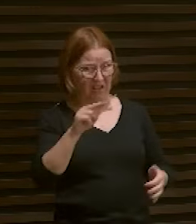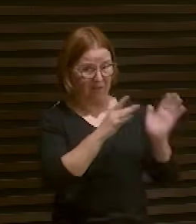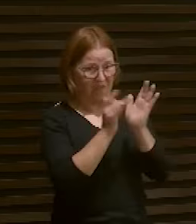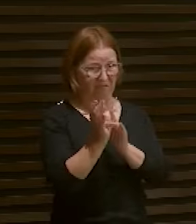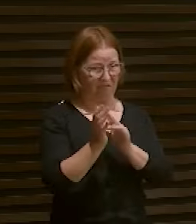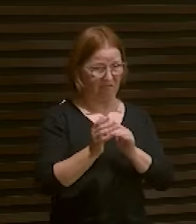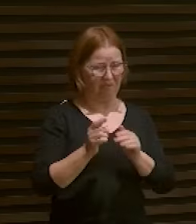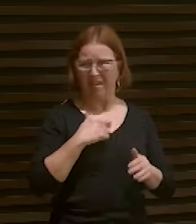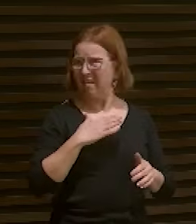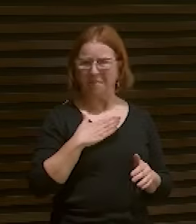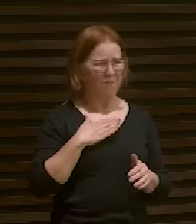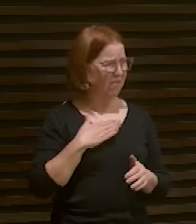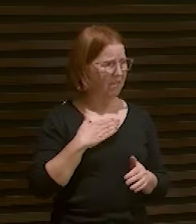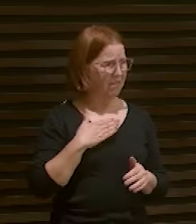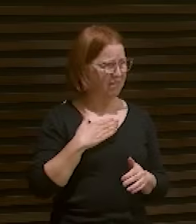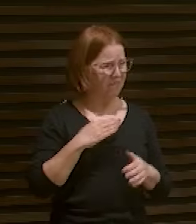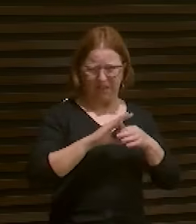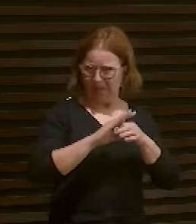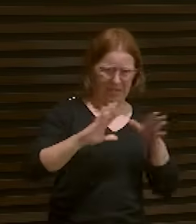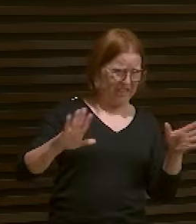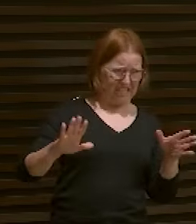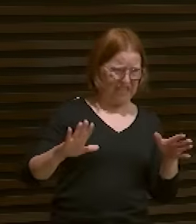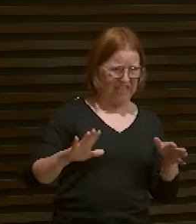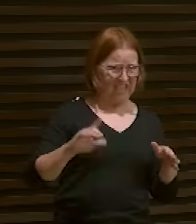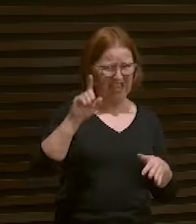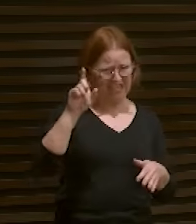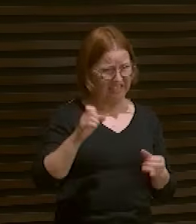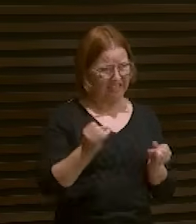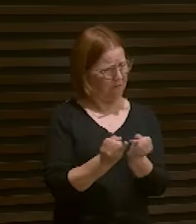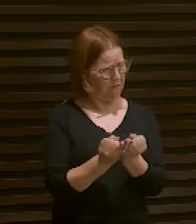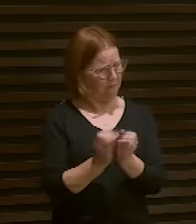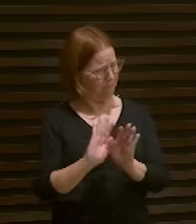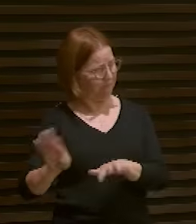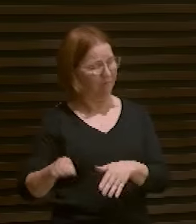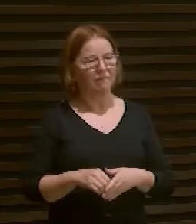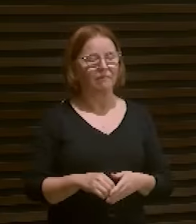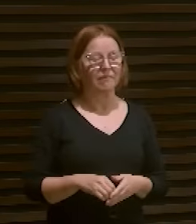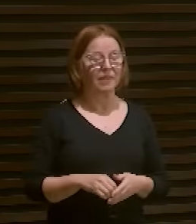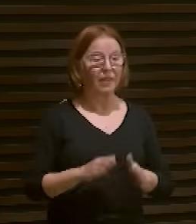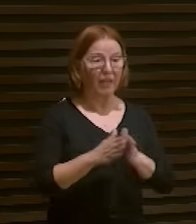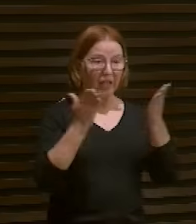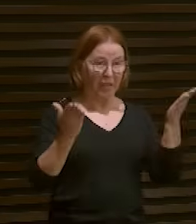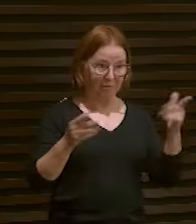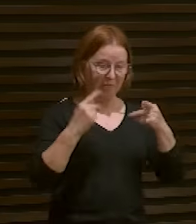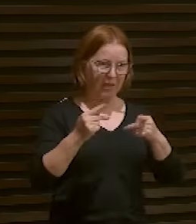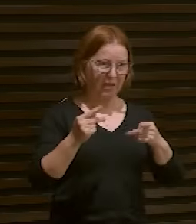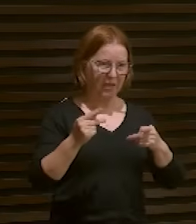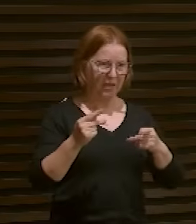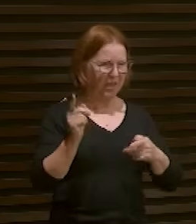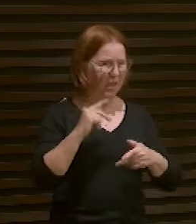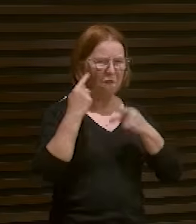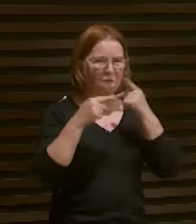deixa ser um fofoqueiro. Quando a Bíblia diz, não saia da vossa boca nenhuma palavra